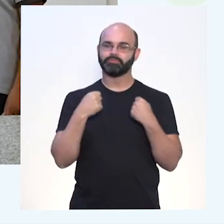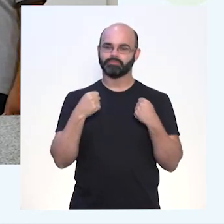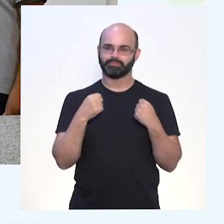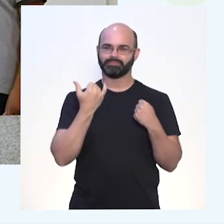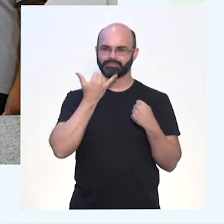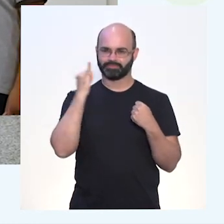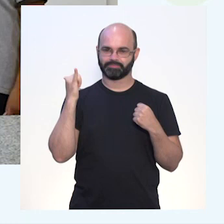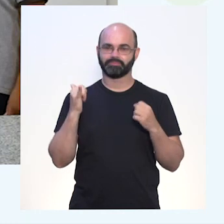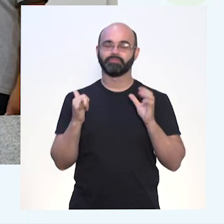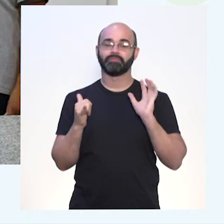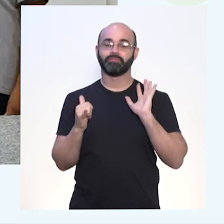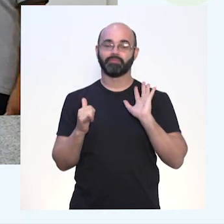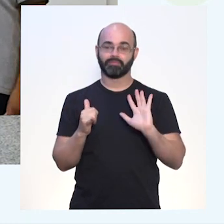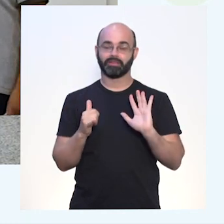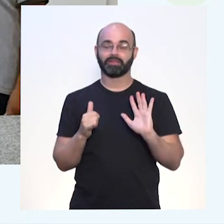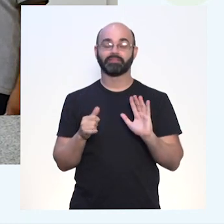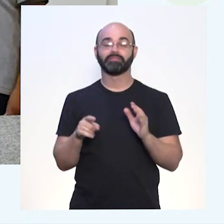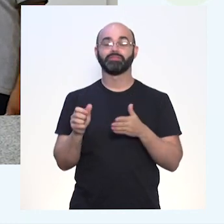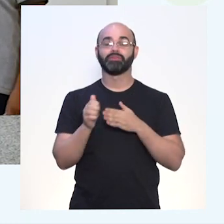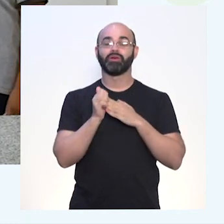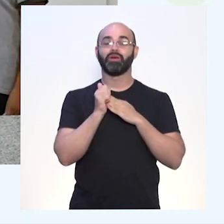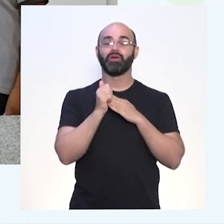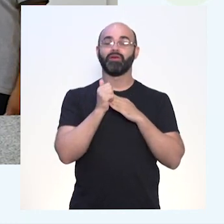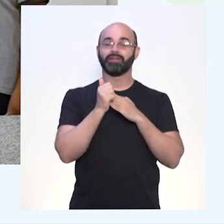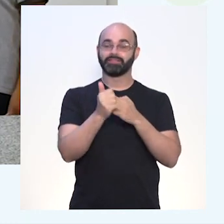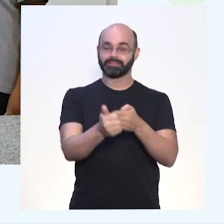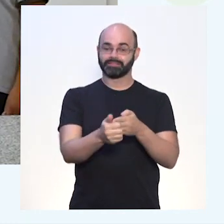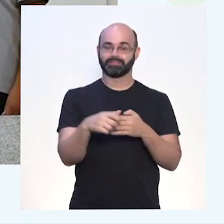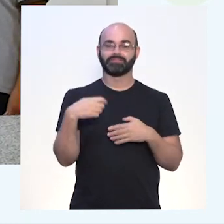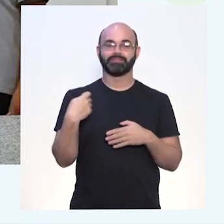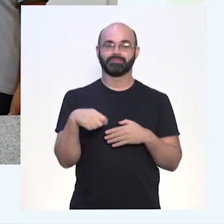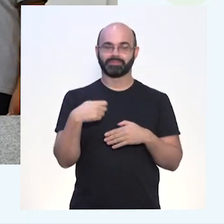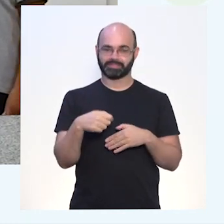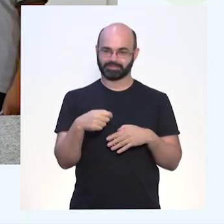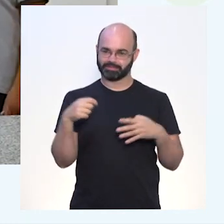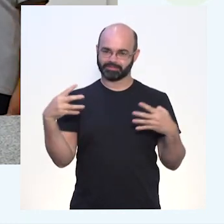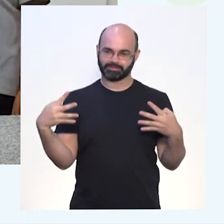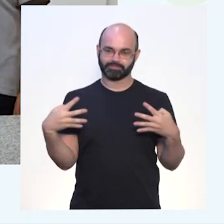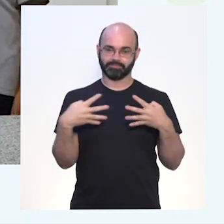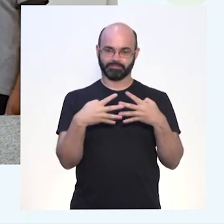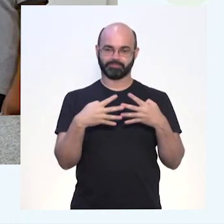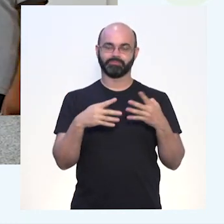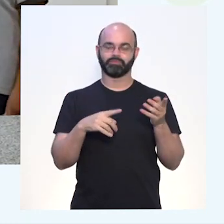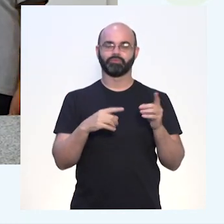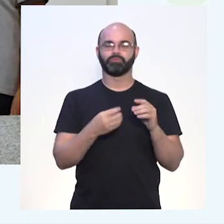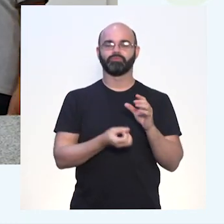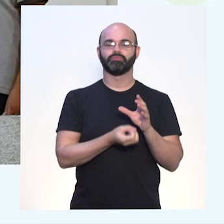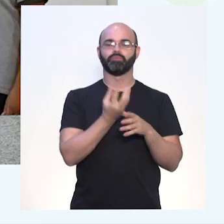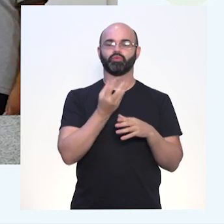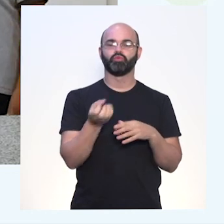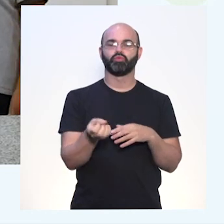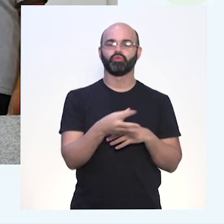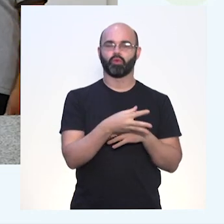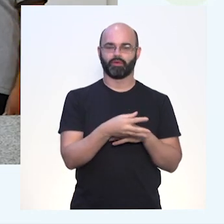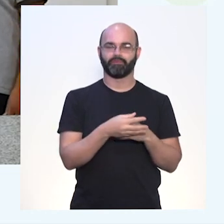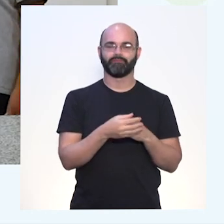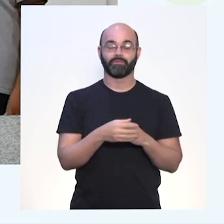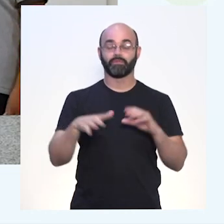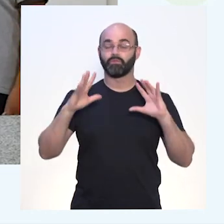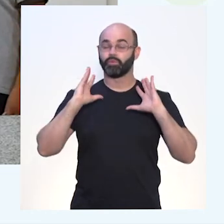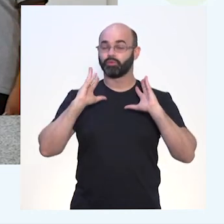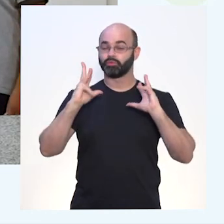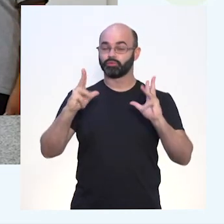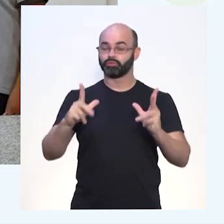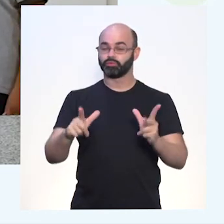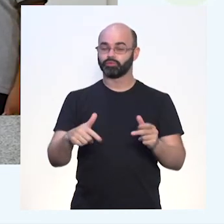mas também precisa ter a orientação para que tenha de fato a formação do produto. Então, tudo,